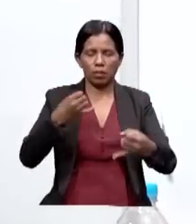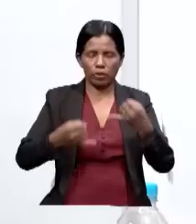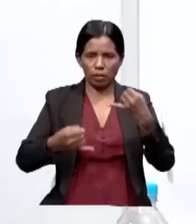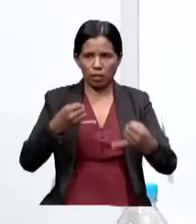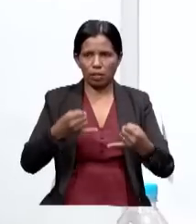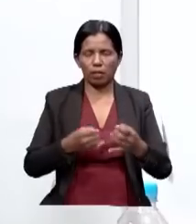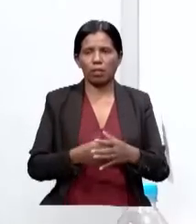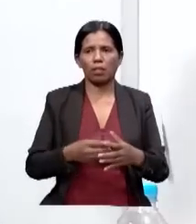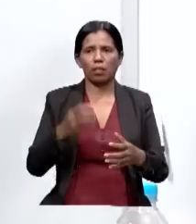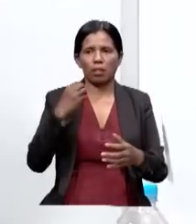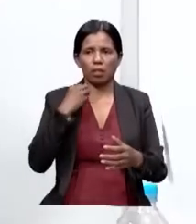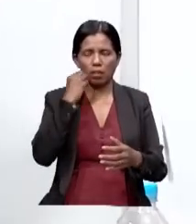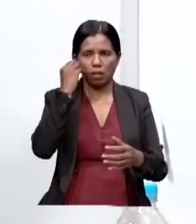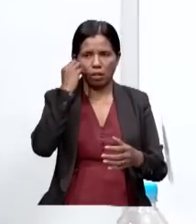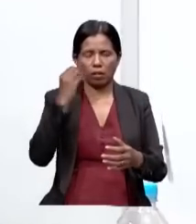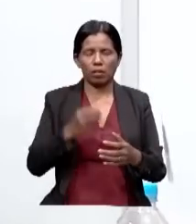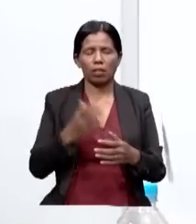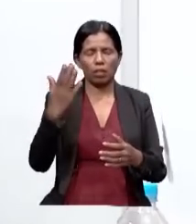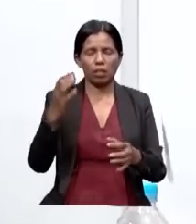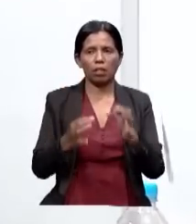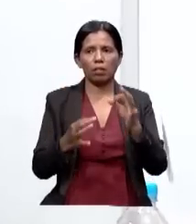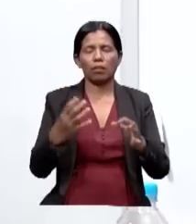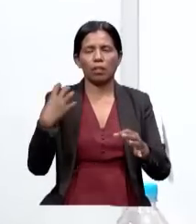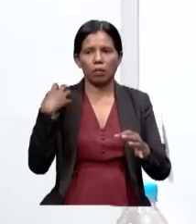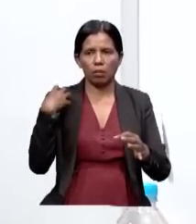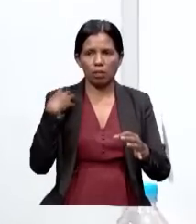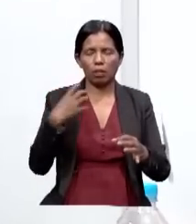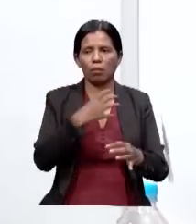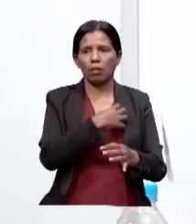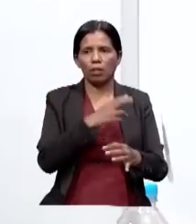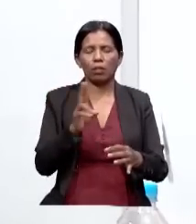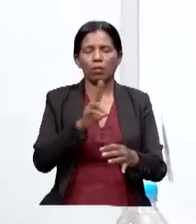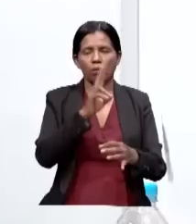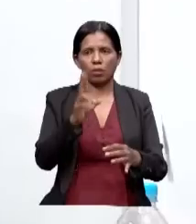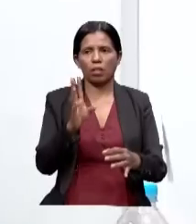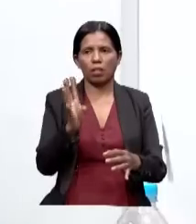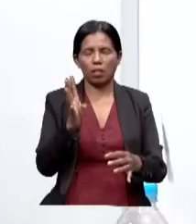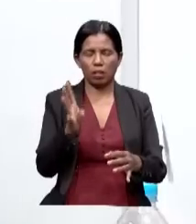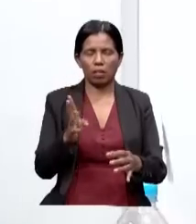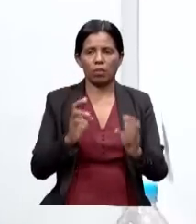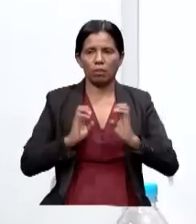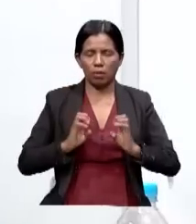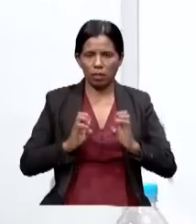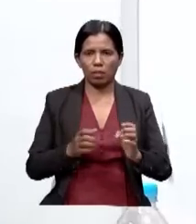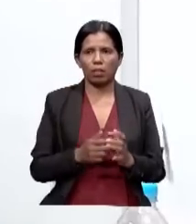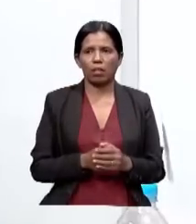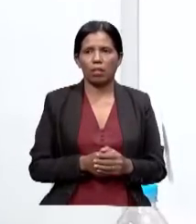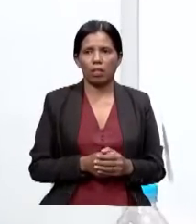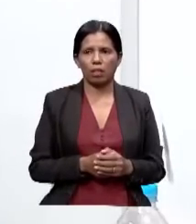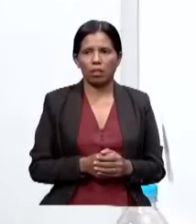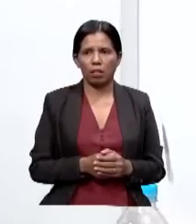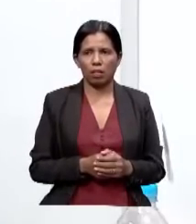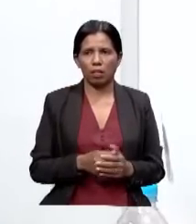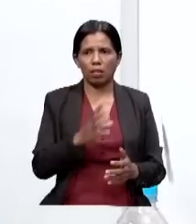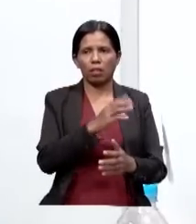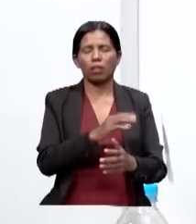residência, um já foi um exemplo, seja Los Palos. Mas a polícia usa 56, ho urgência, perigo,